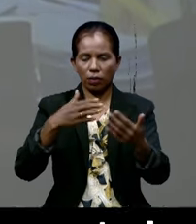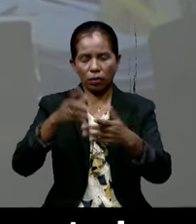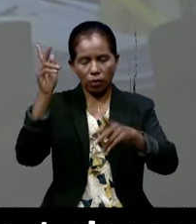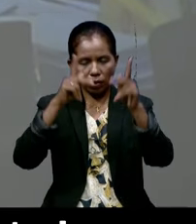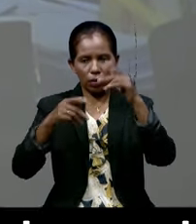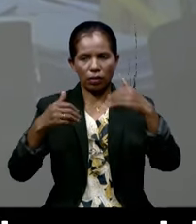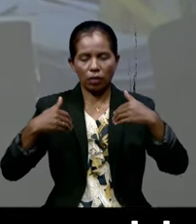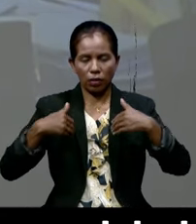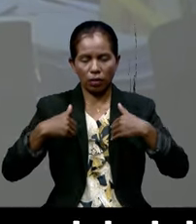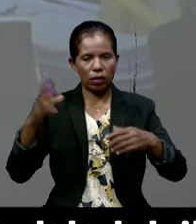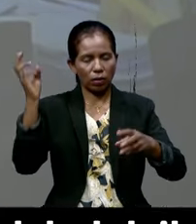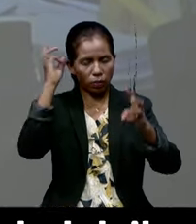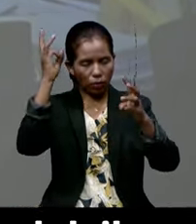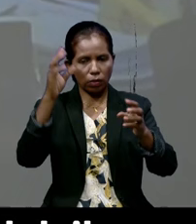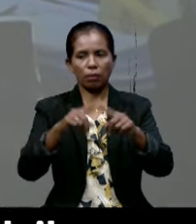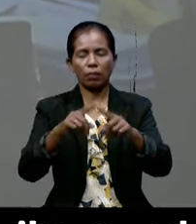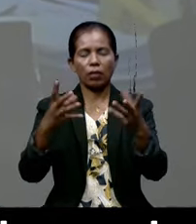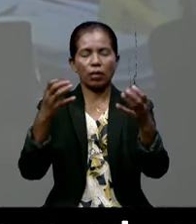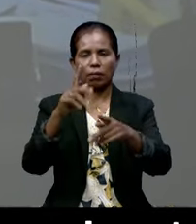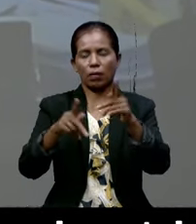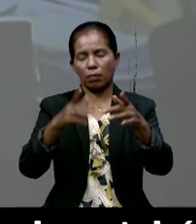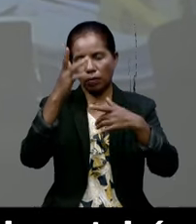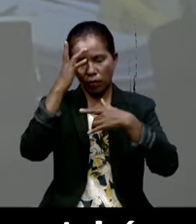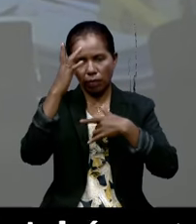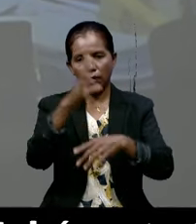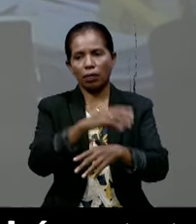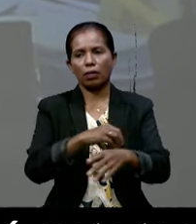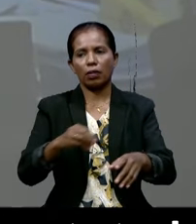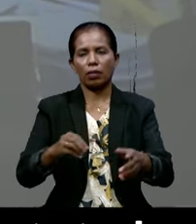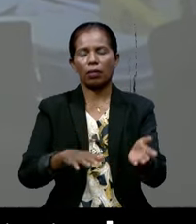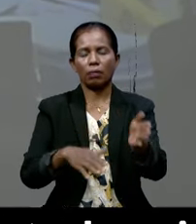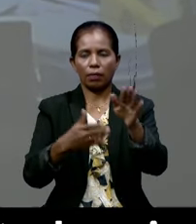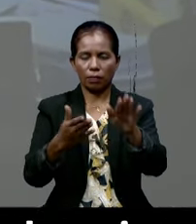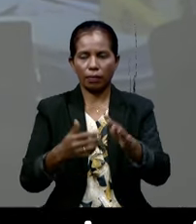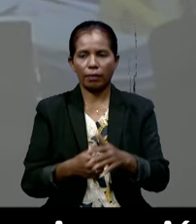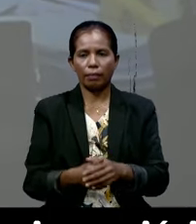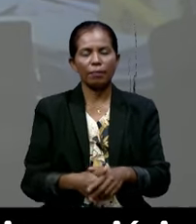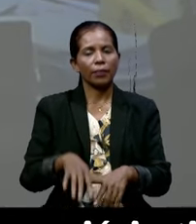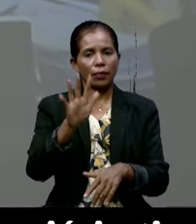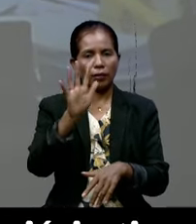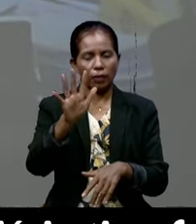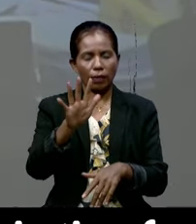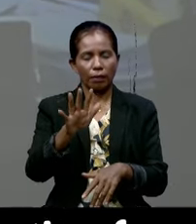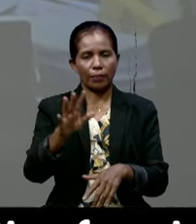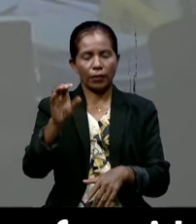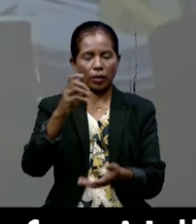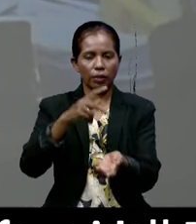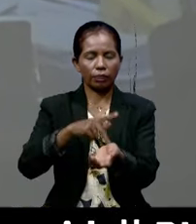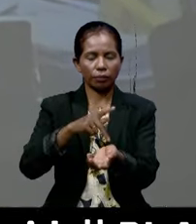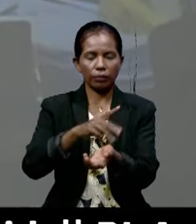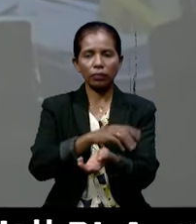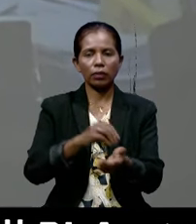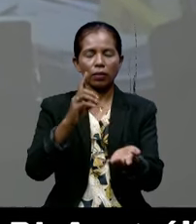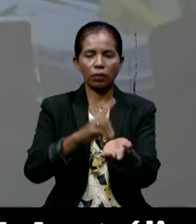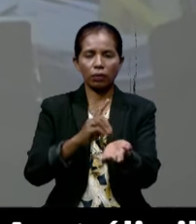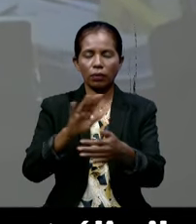ramoso complicação barak ba paciente, afeta mos ba mortalidade. Lima, enfermeiro especialista no